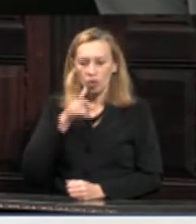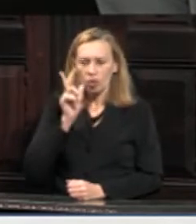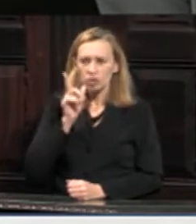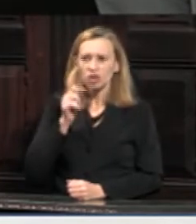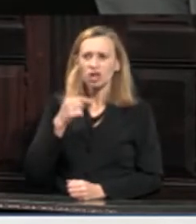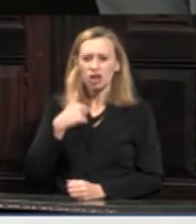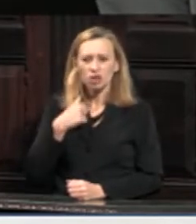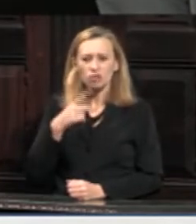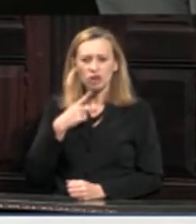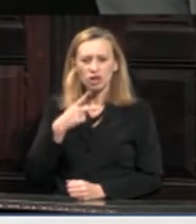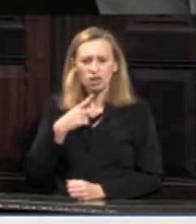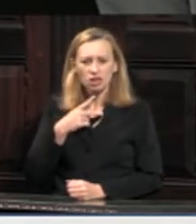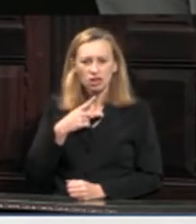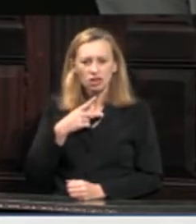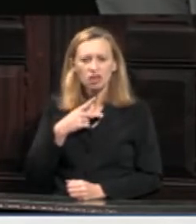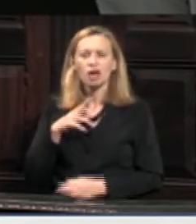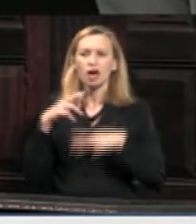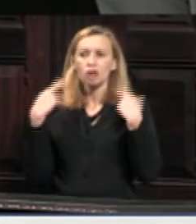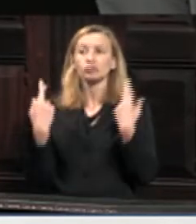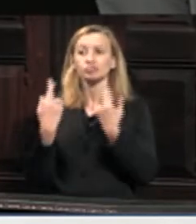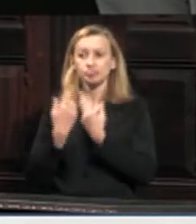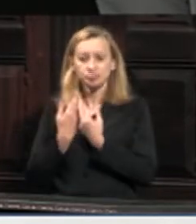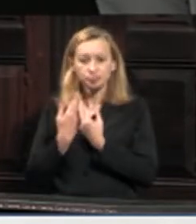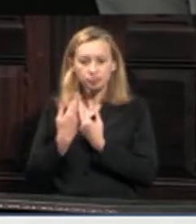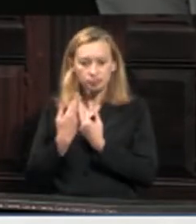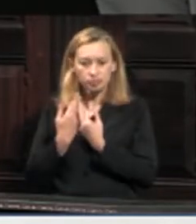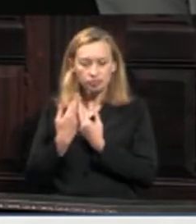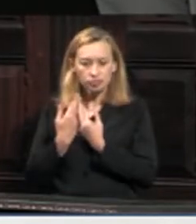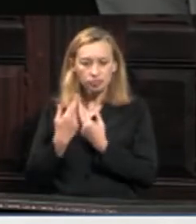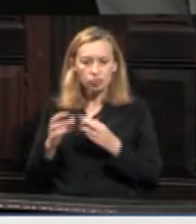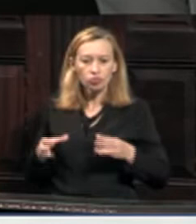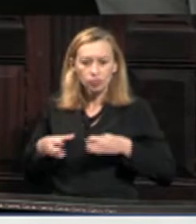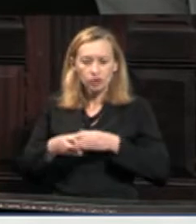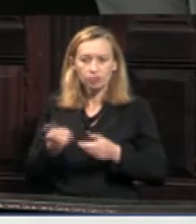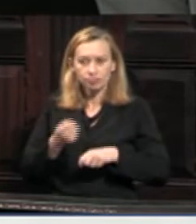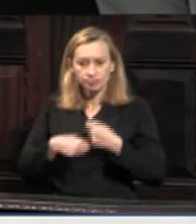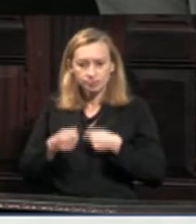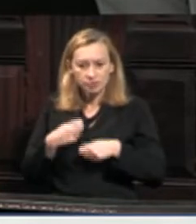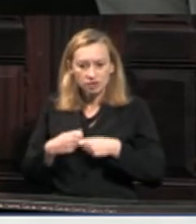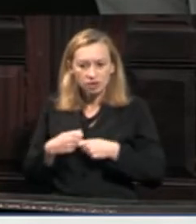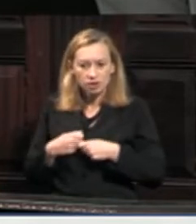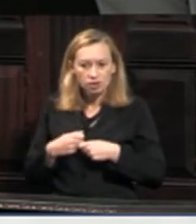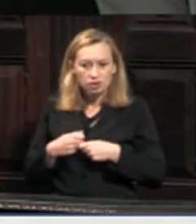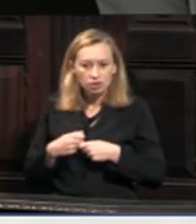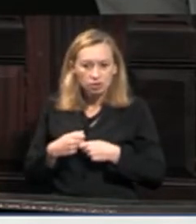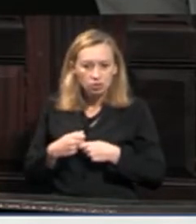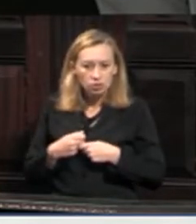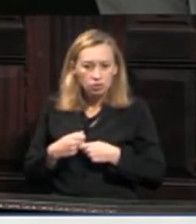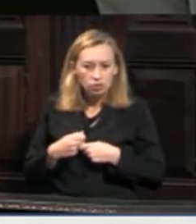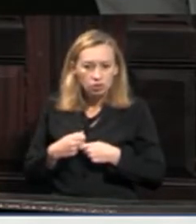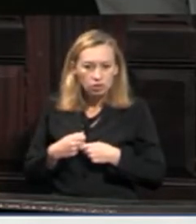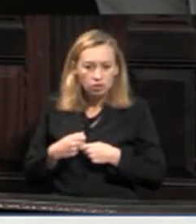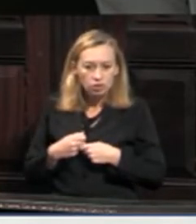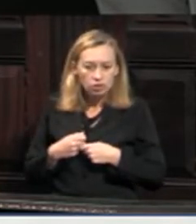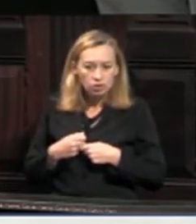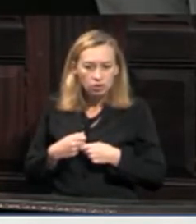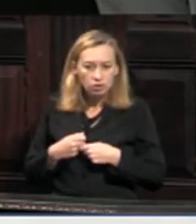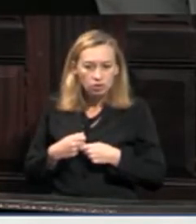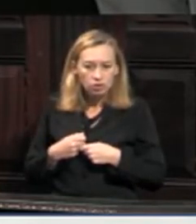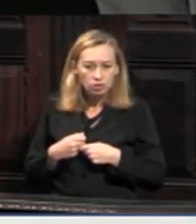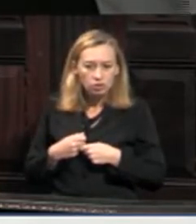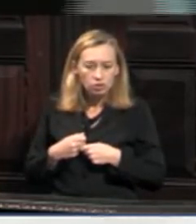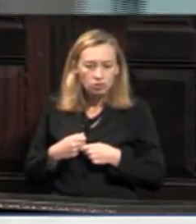longo, ontem na reunião da Comissão de Orçamento, que foi uma reunião sobre a LOA, com